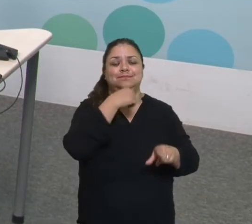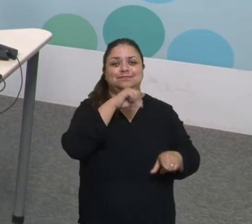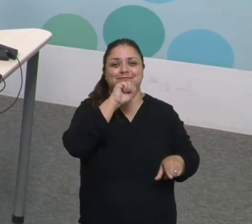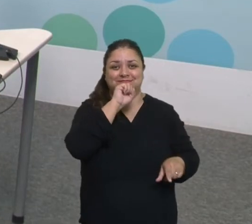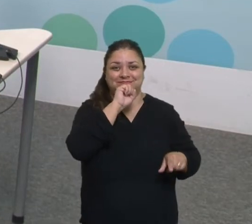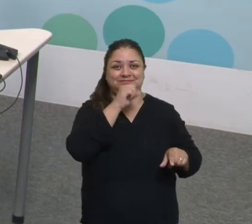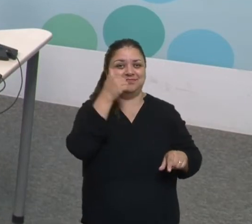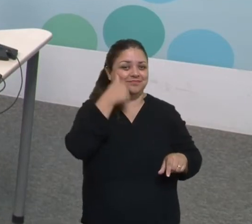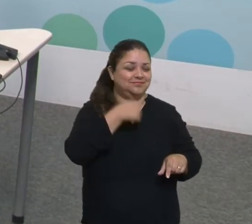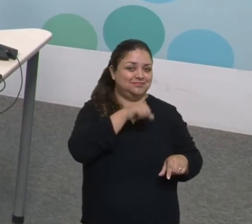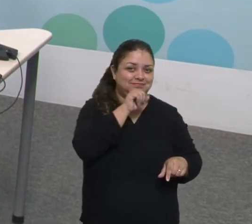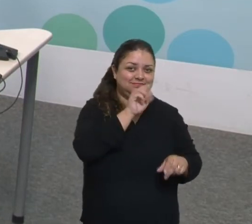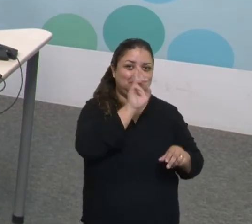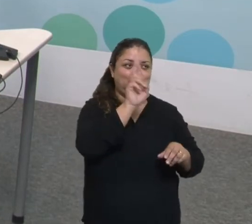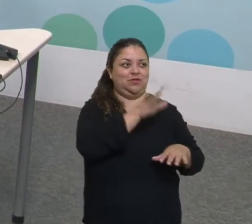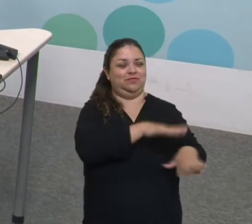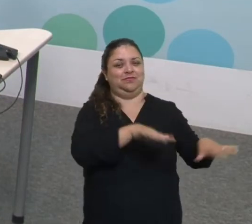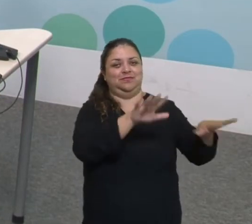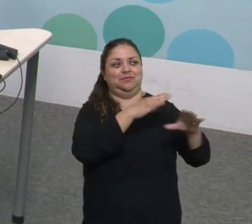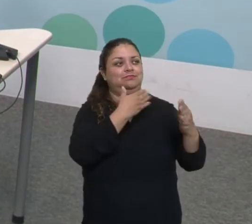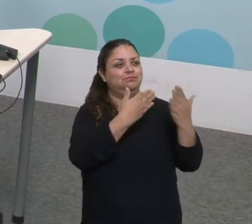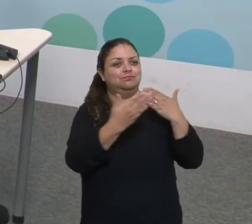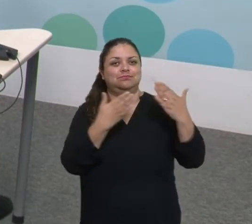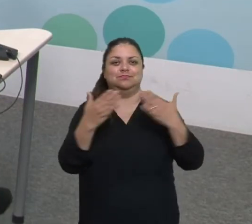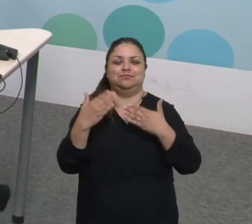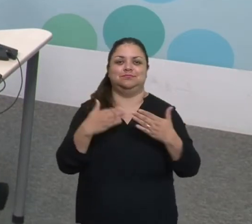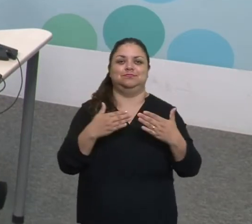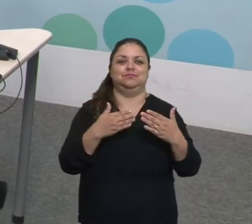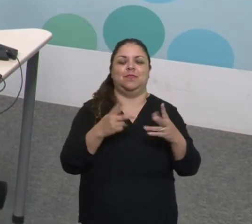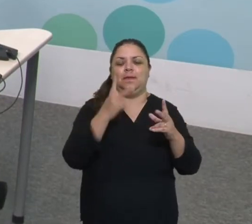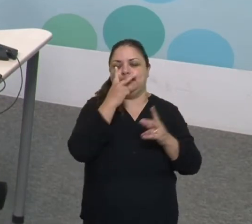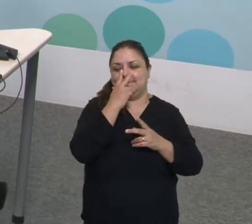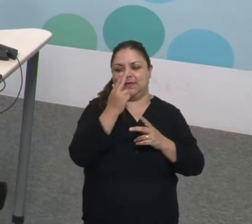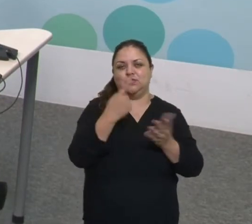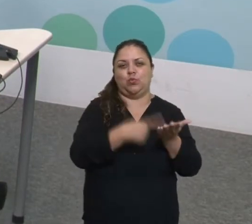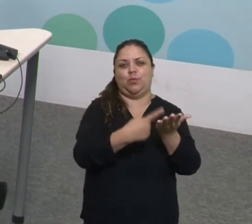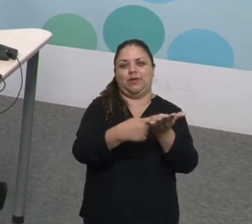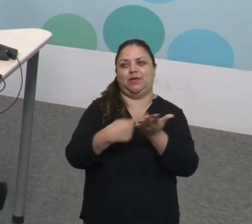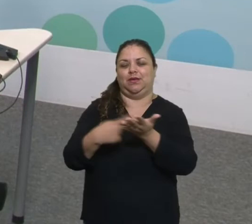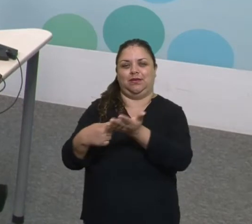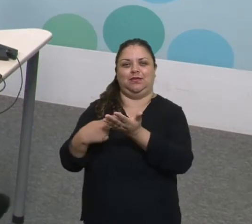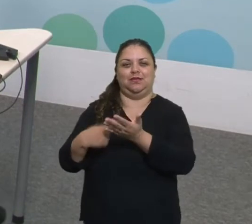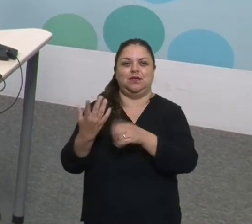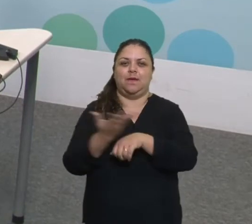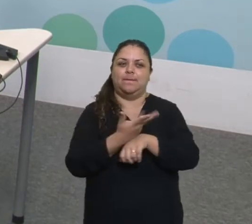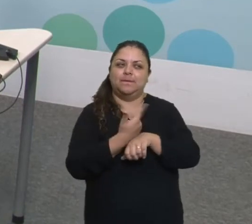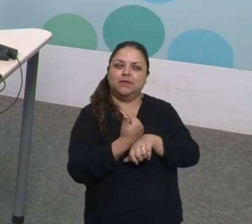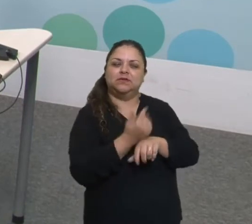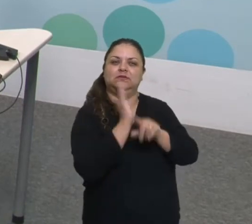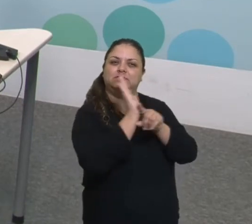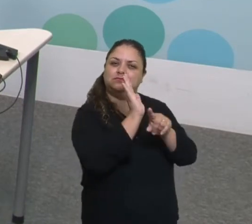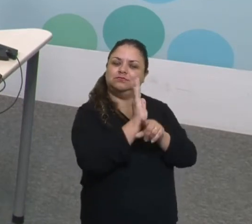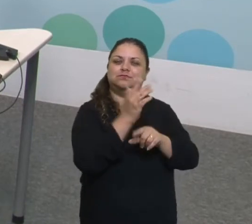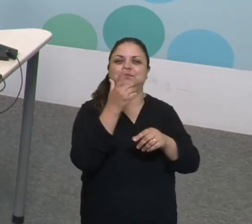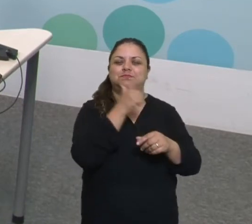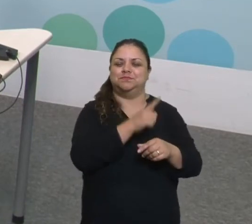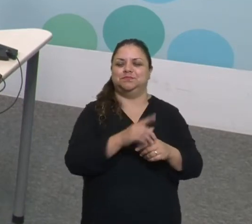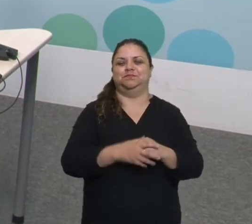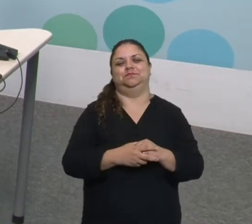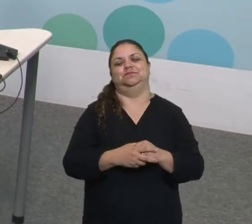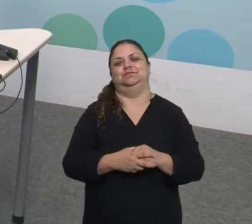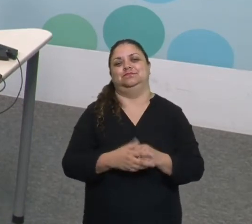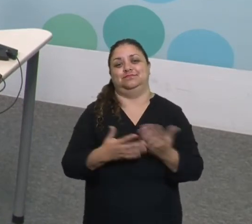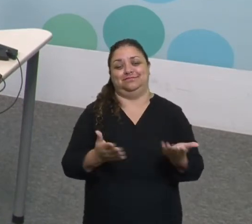exatamente o que o outro está fazendo está fazendo essa combinação de habilidades Isso facilita bastante